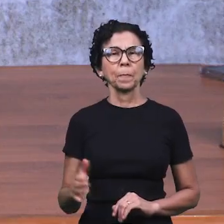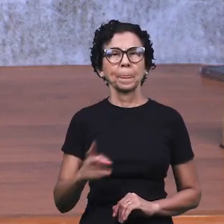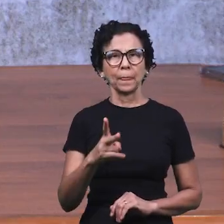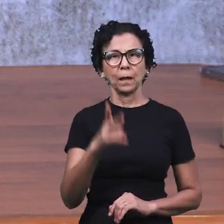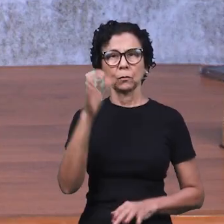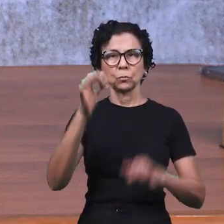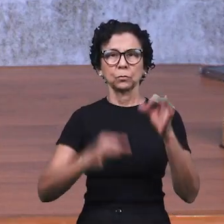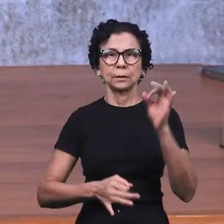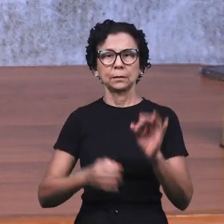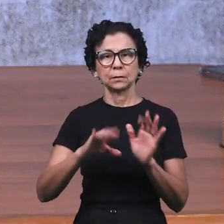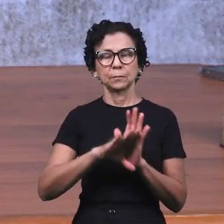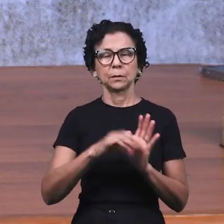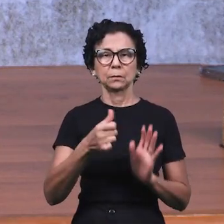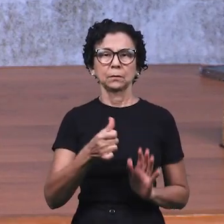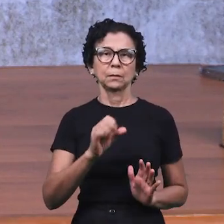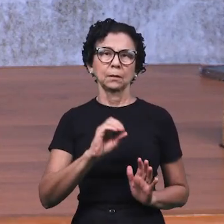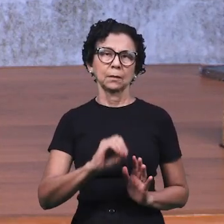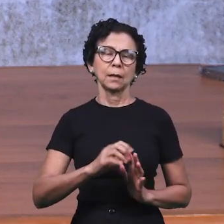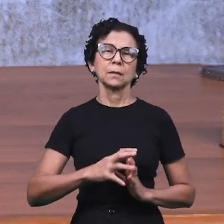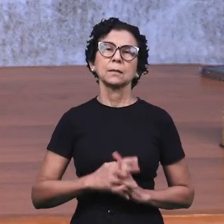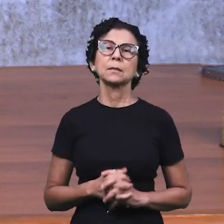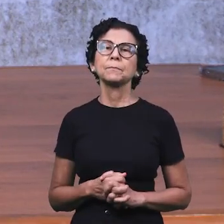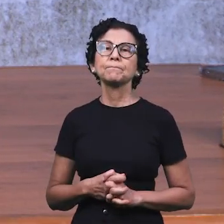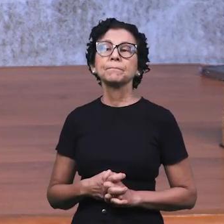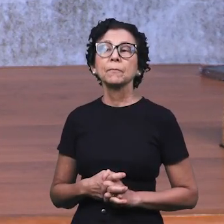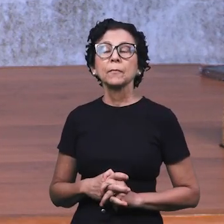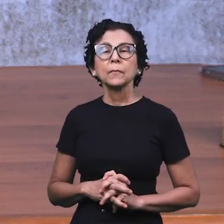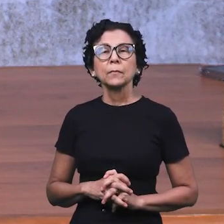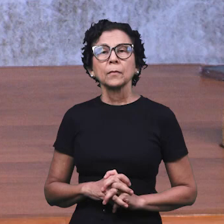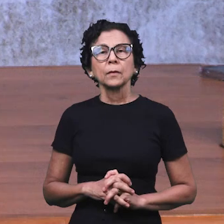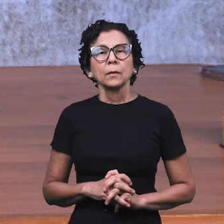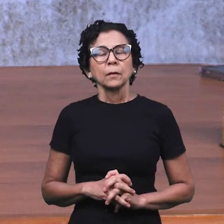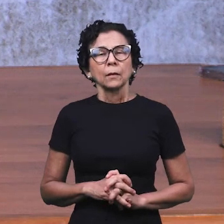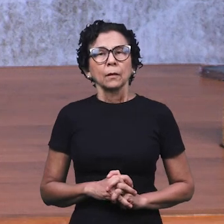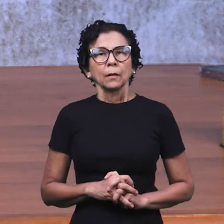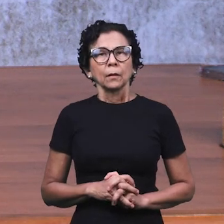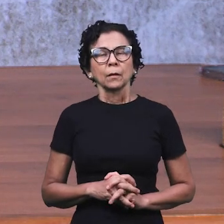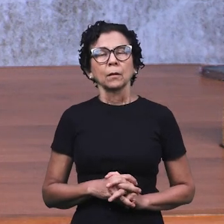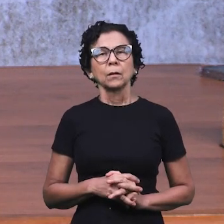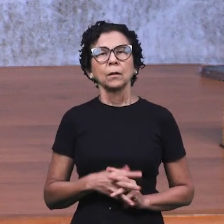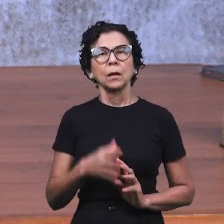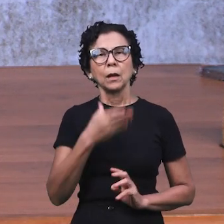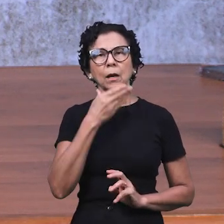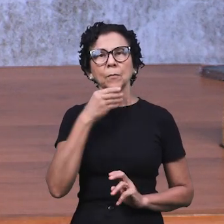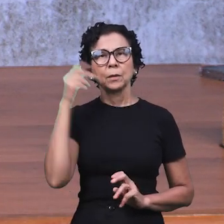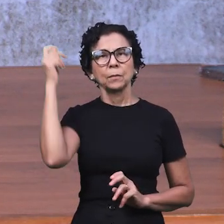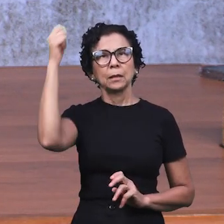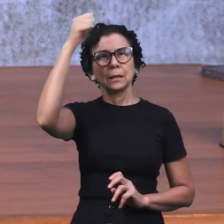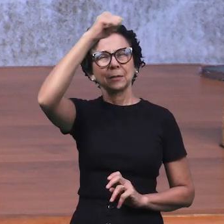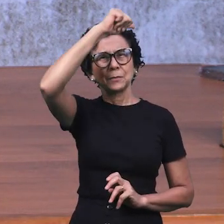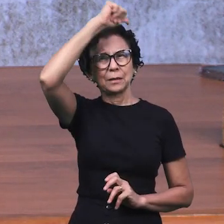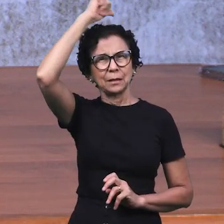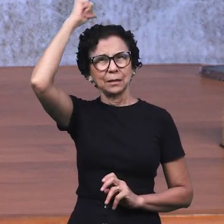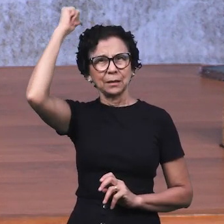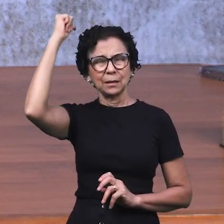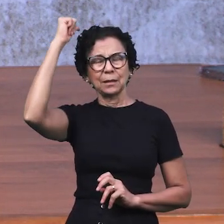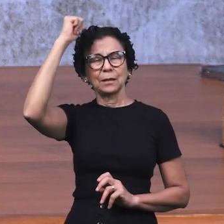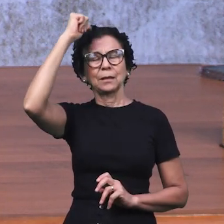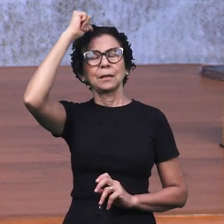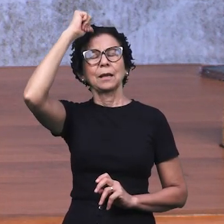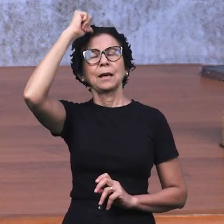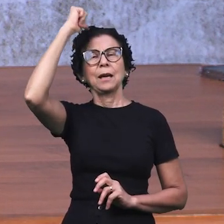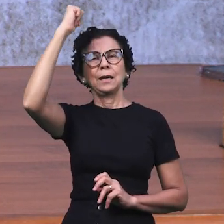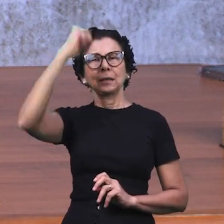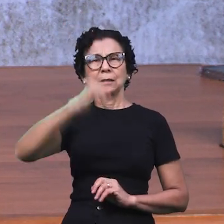10. E depois de Abimeleque, se levantou para livrar a Israel